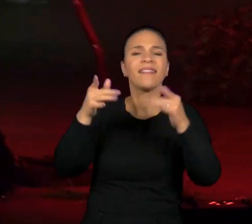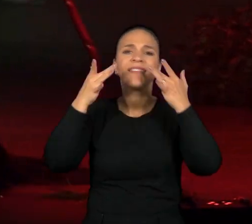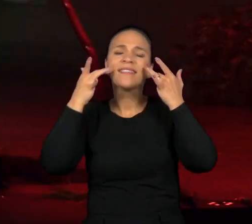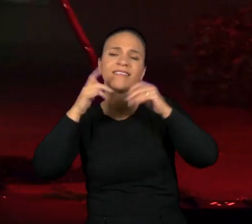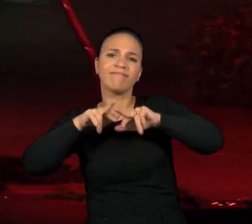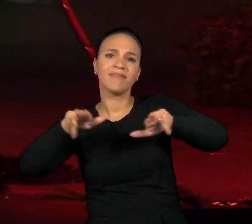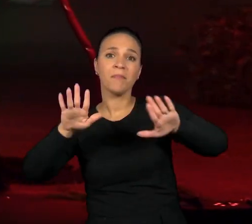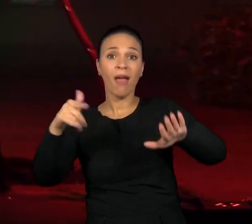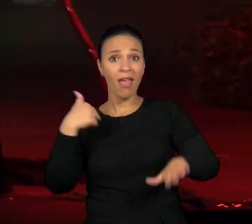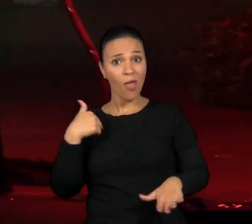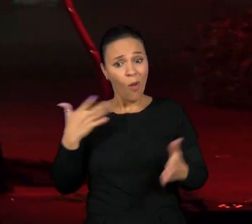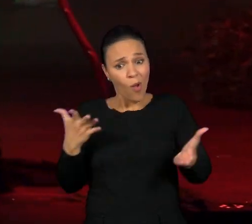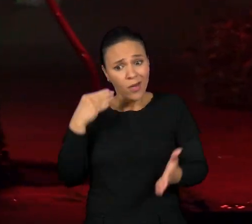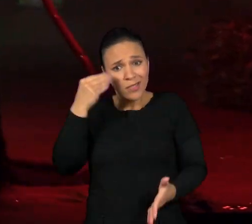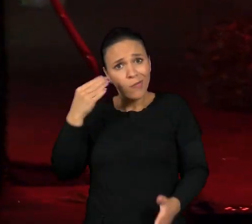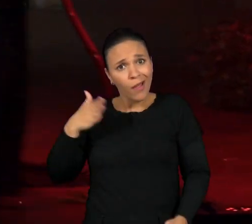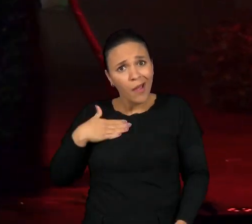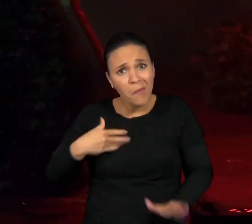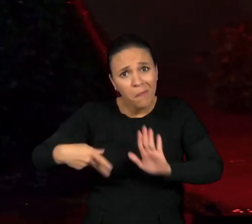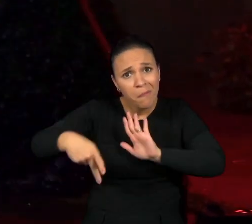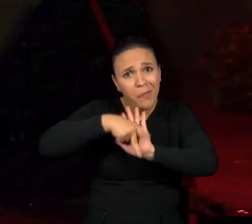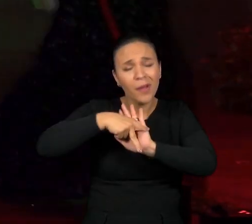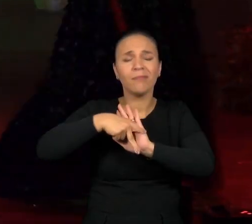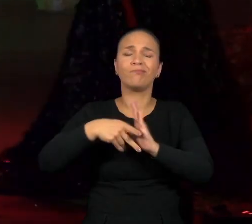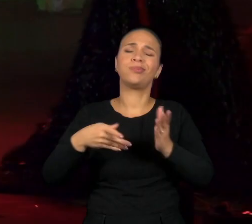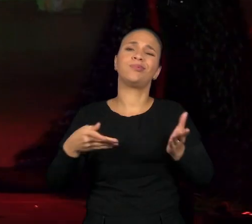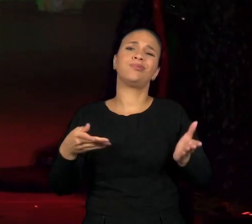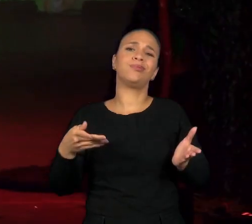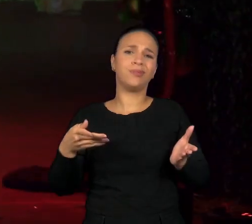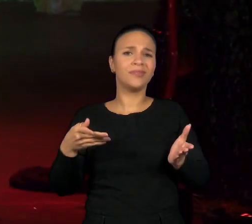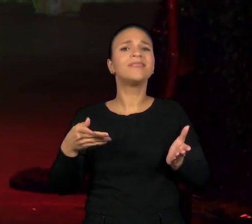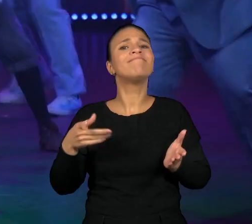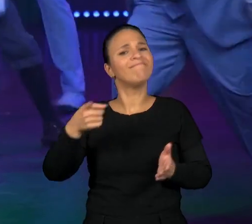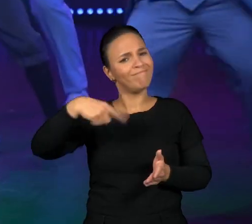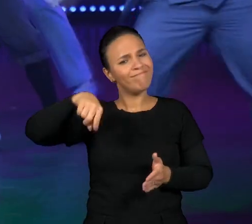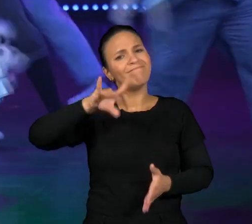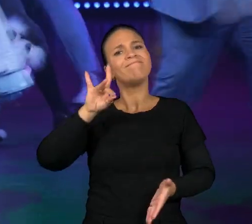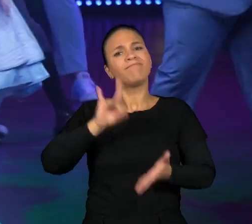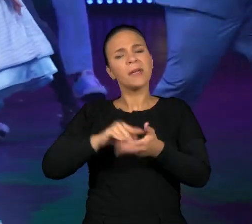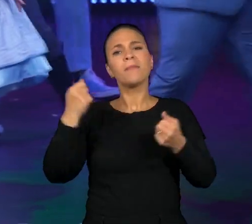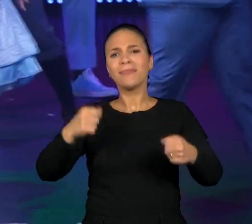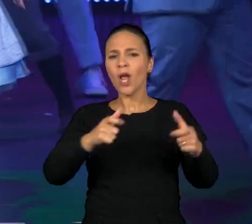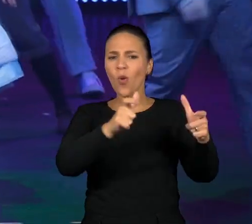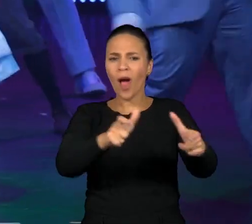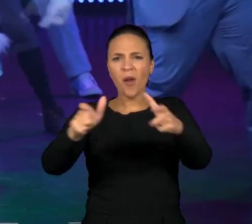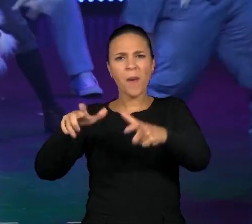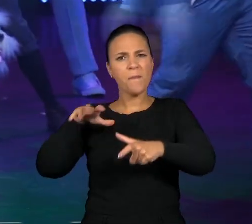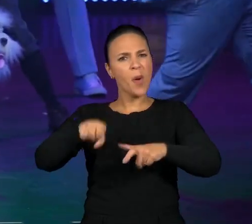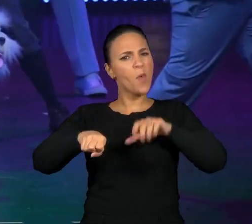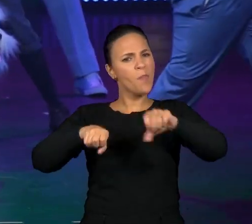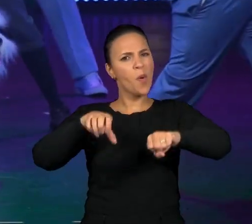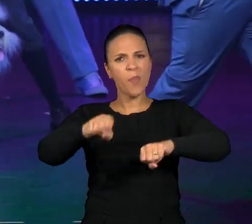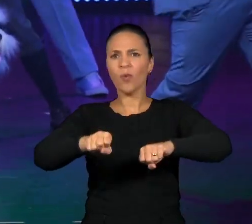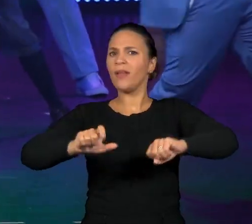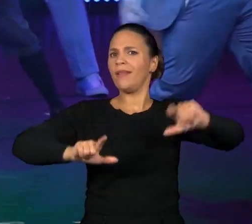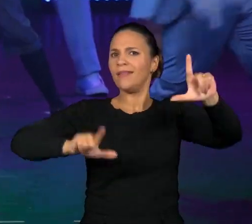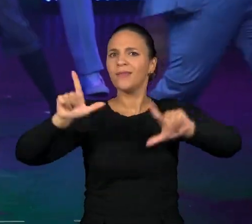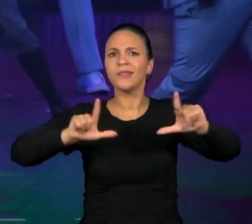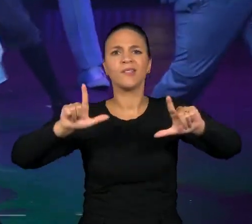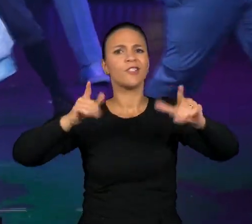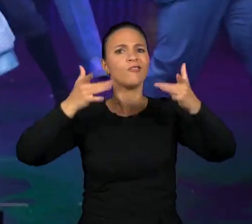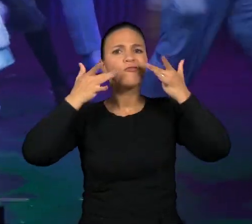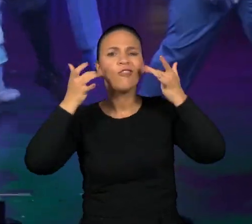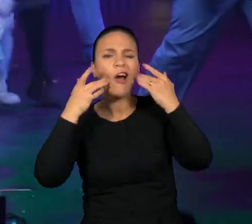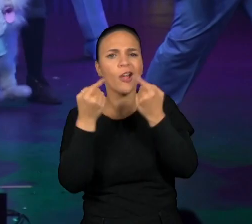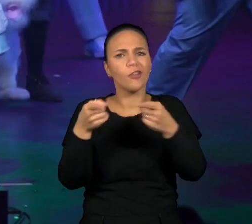vivendo isso, agora eu tenho certeza sim que nós devemos ocupar todos os lugares, na televisão, no musical.